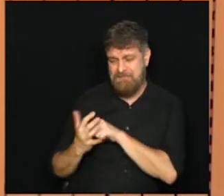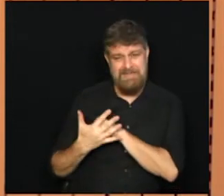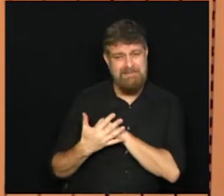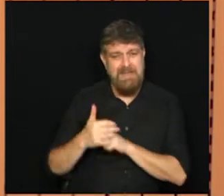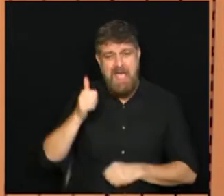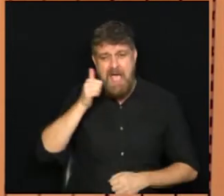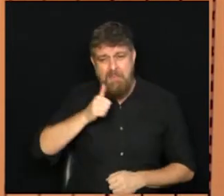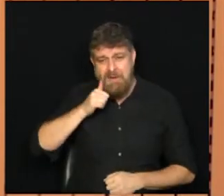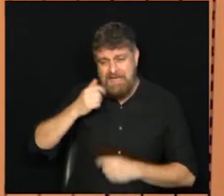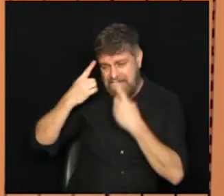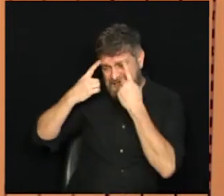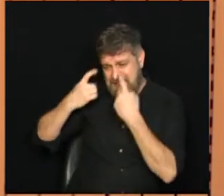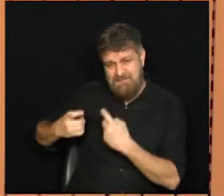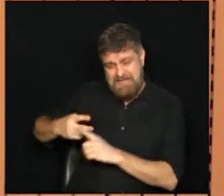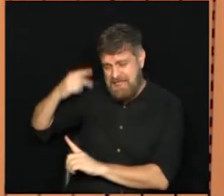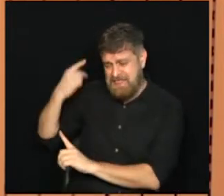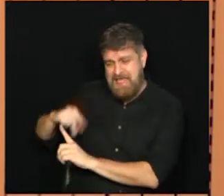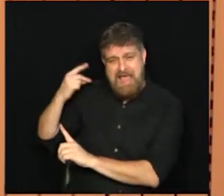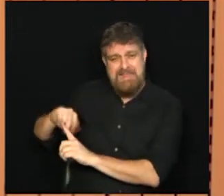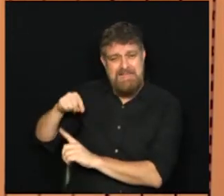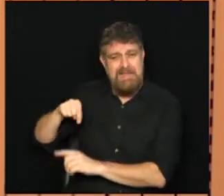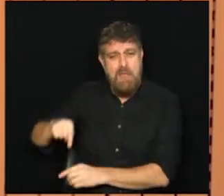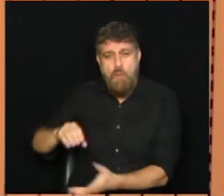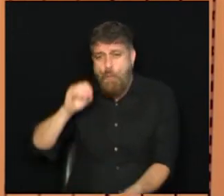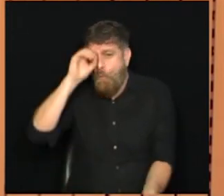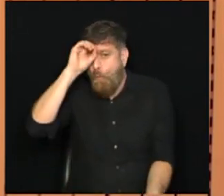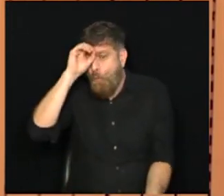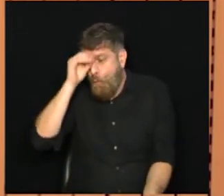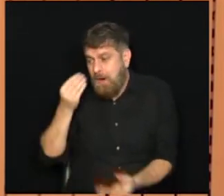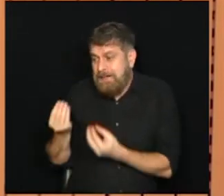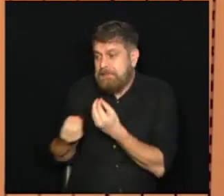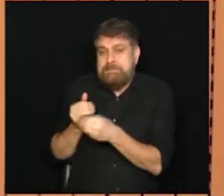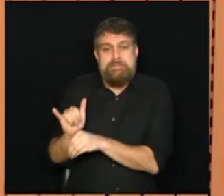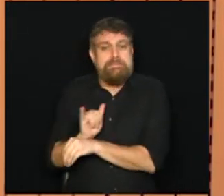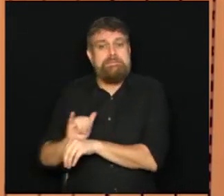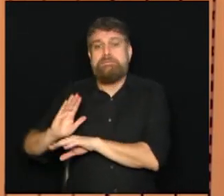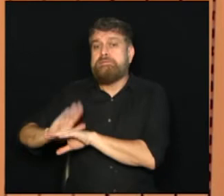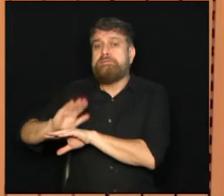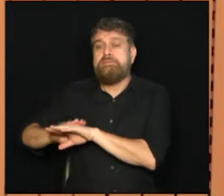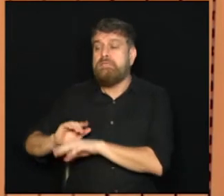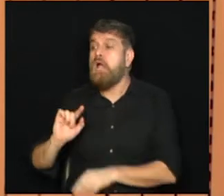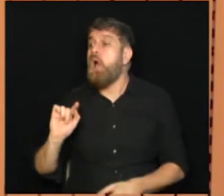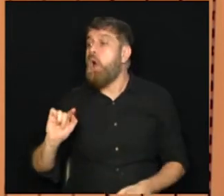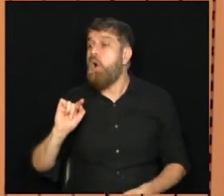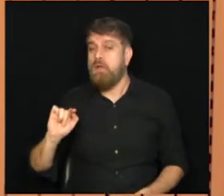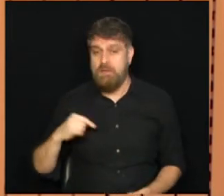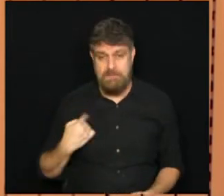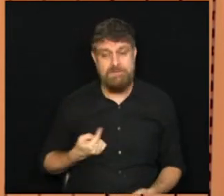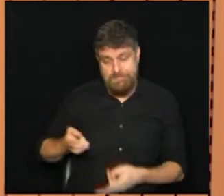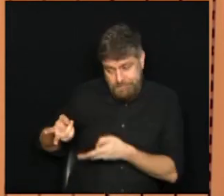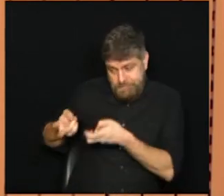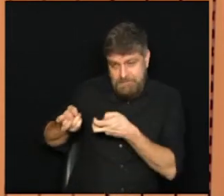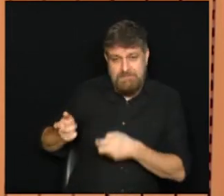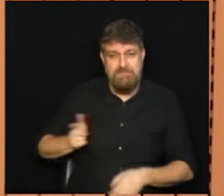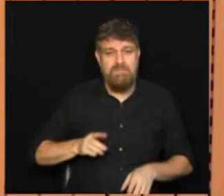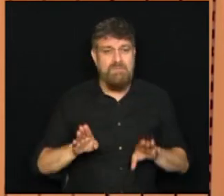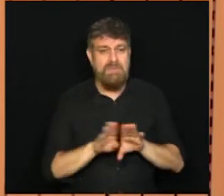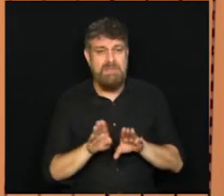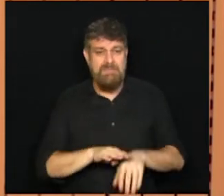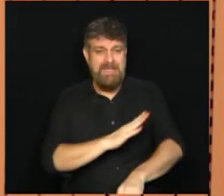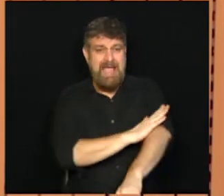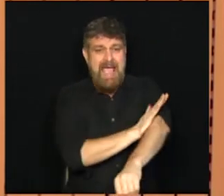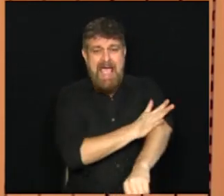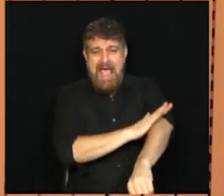estão sofrendo violência e não sabem muito como que elas podem buscar ajuda. A gente está vendo um caso de